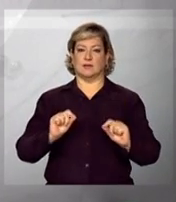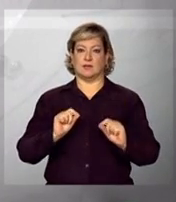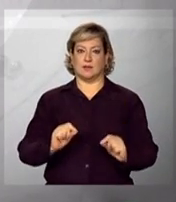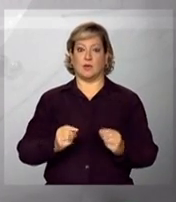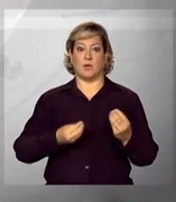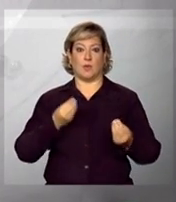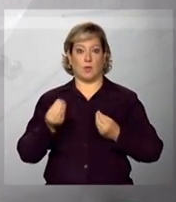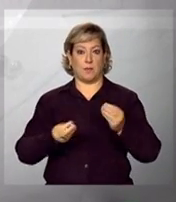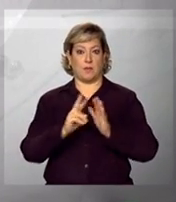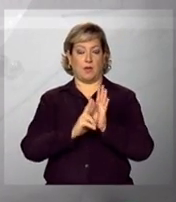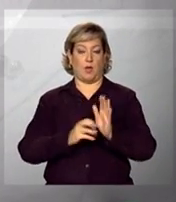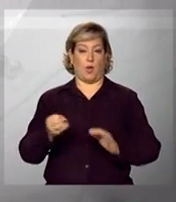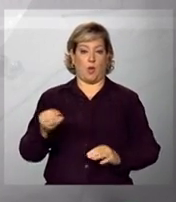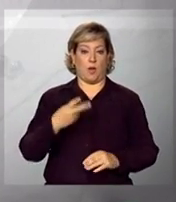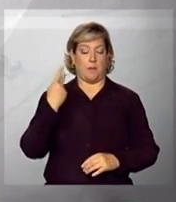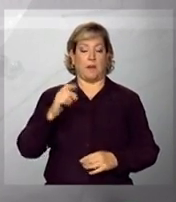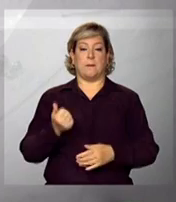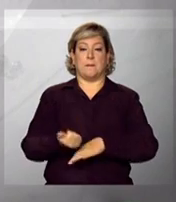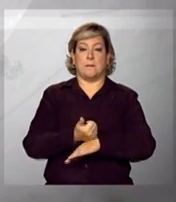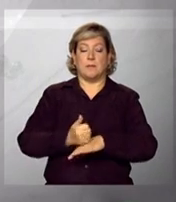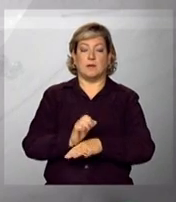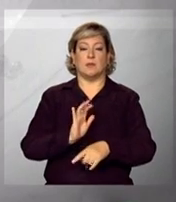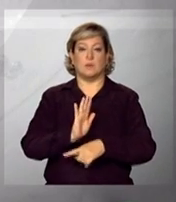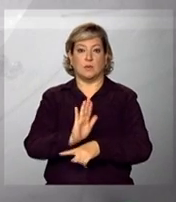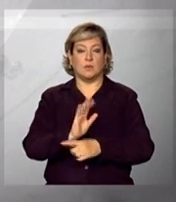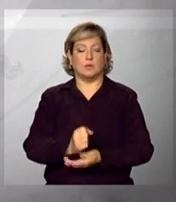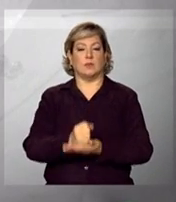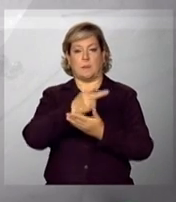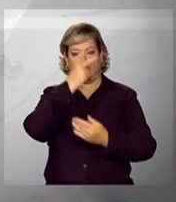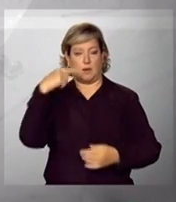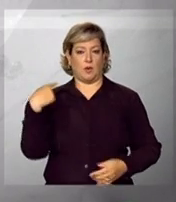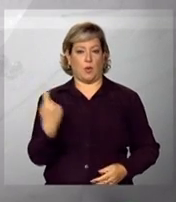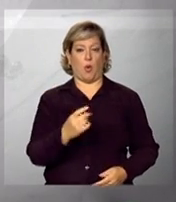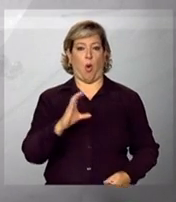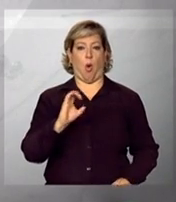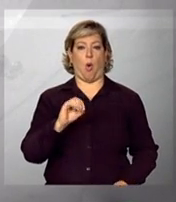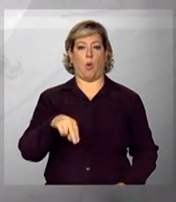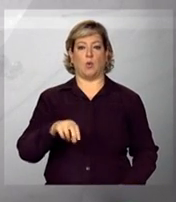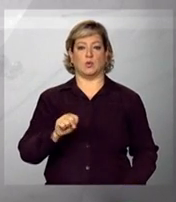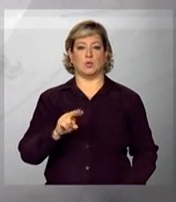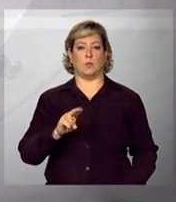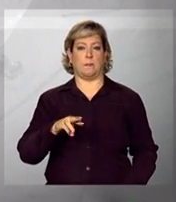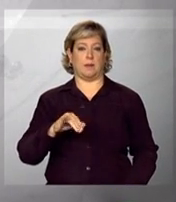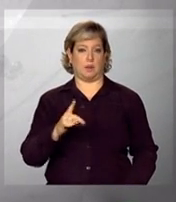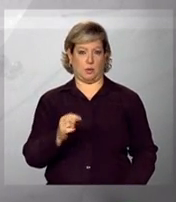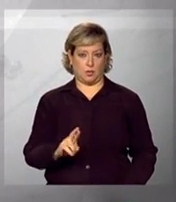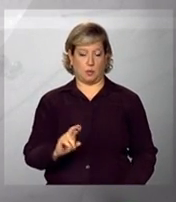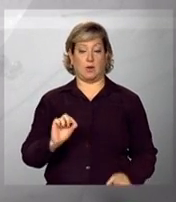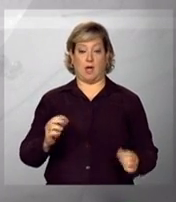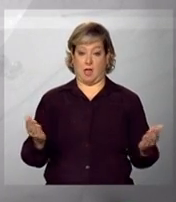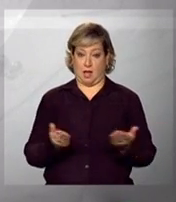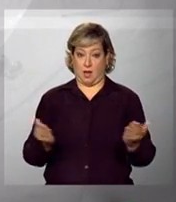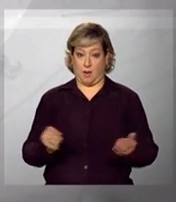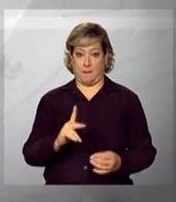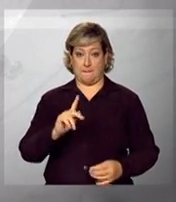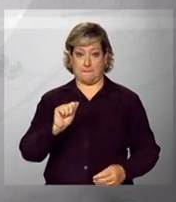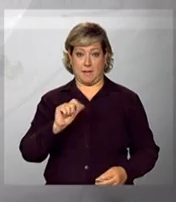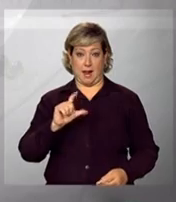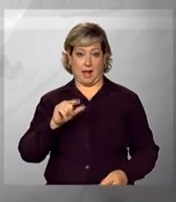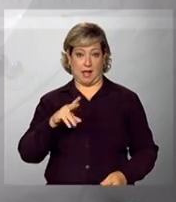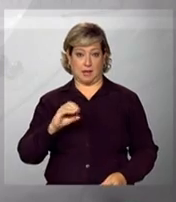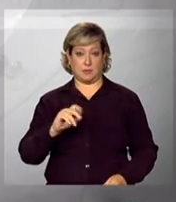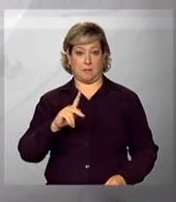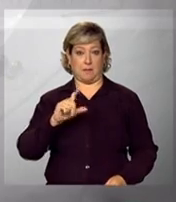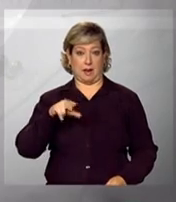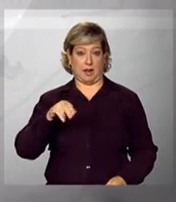para aperfeiçoar a proteção dos direitos dos consumidores. Vamos ao vivo ao Palácio do Planalto, onde será o anúncio. Lá